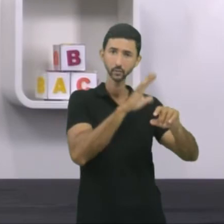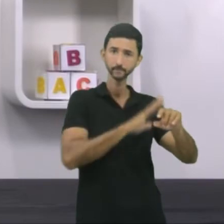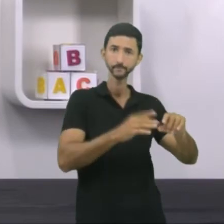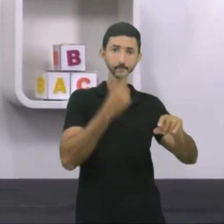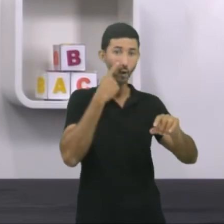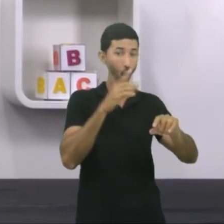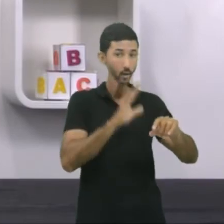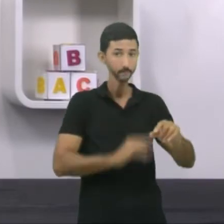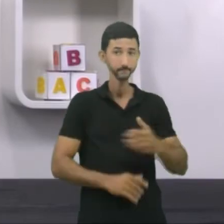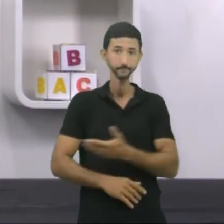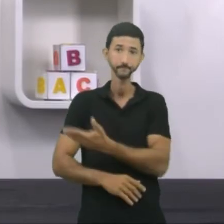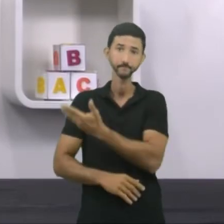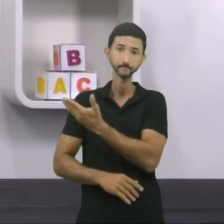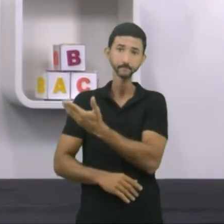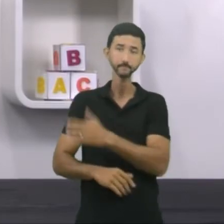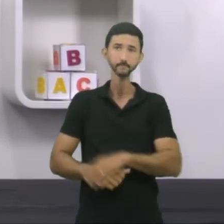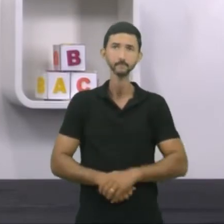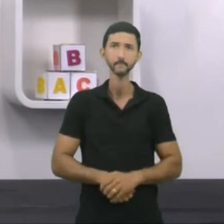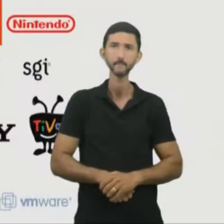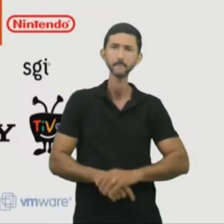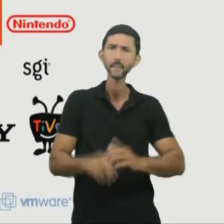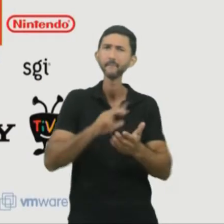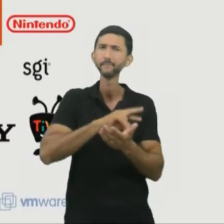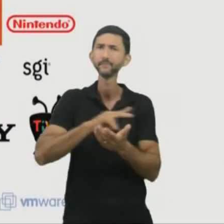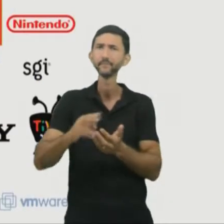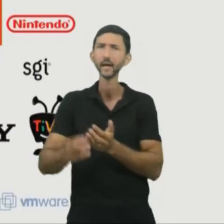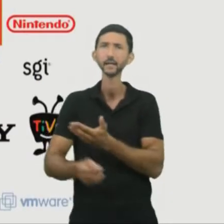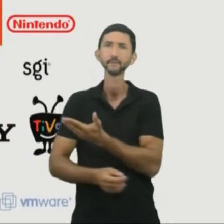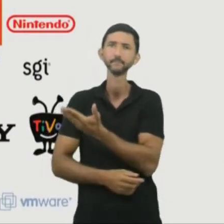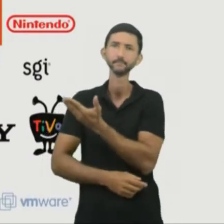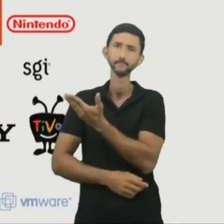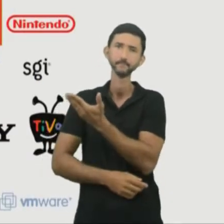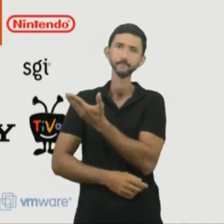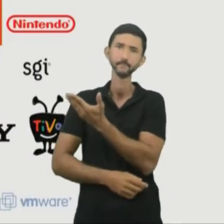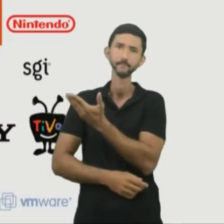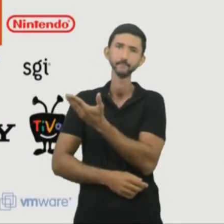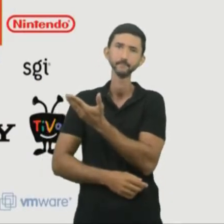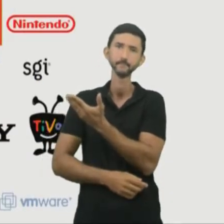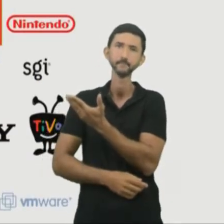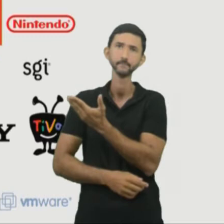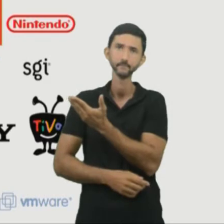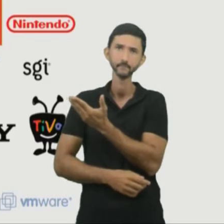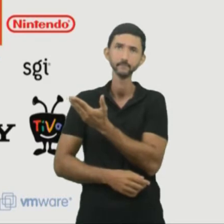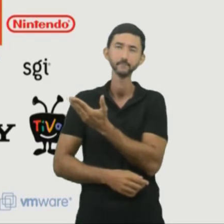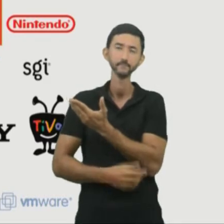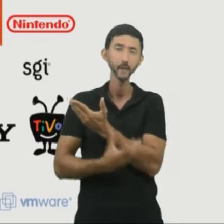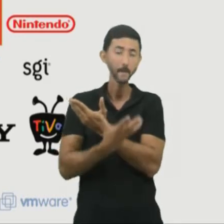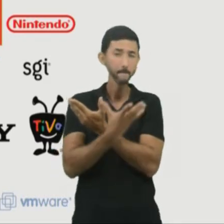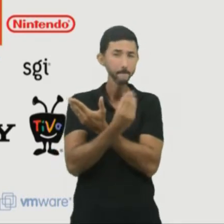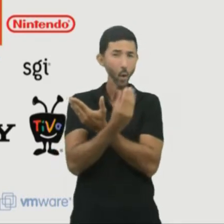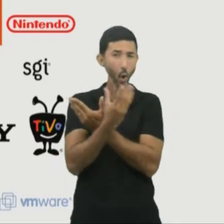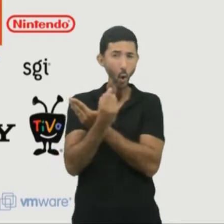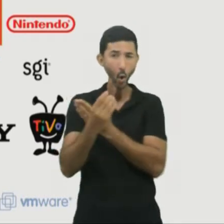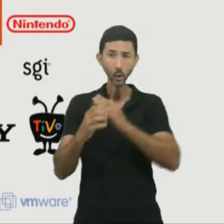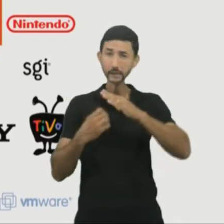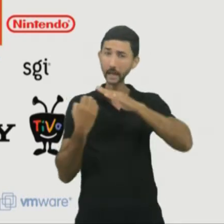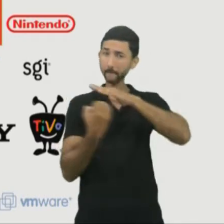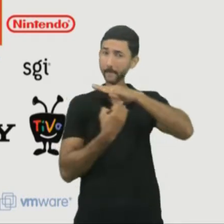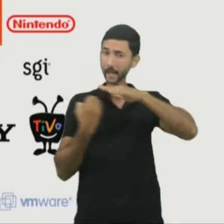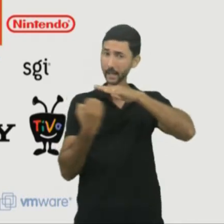Olhem só quantas empresas possuem sede no famoso Vale do Silício,